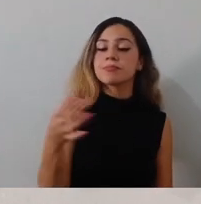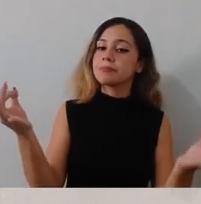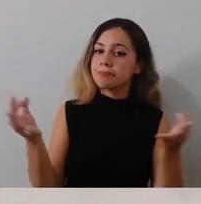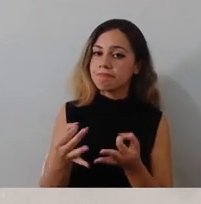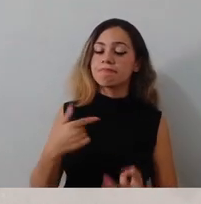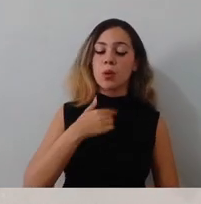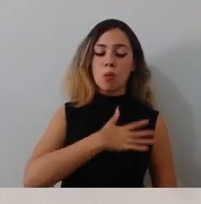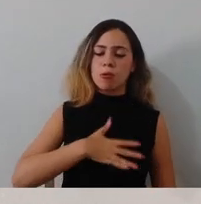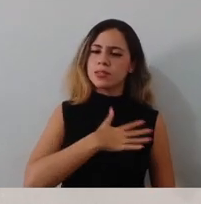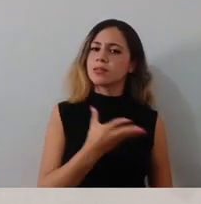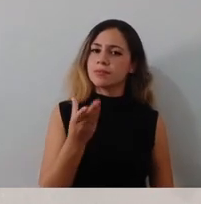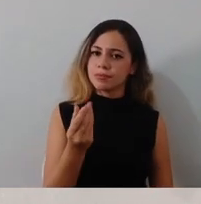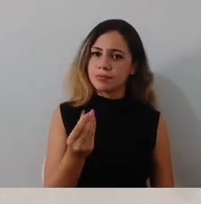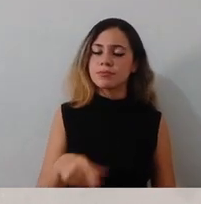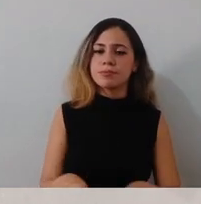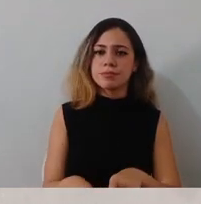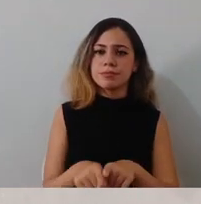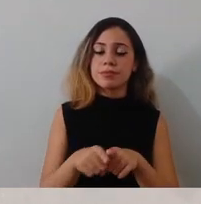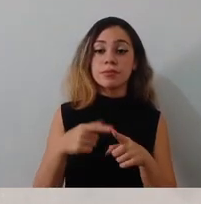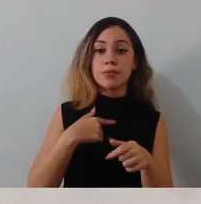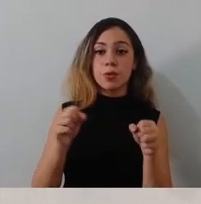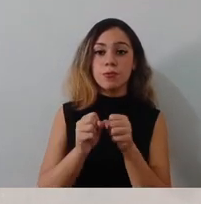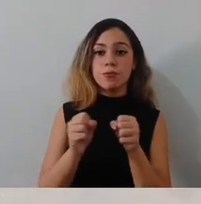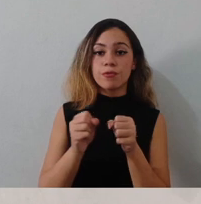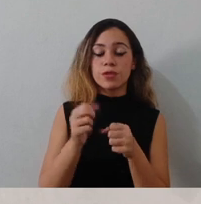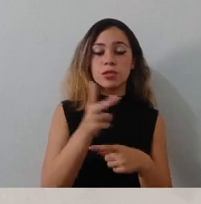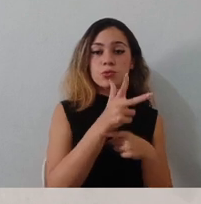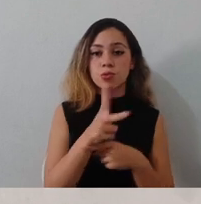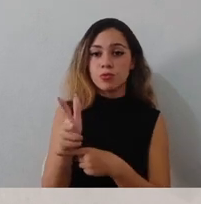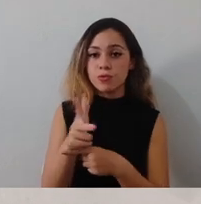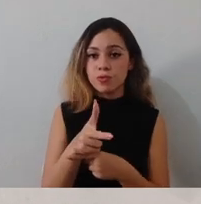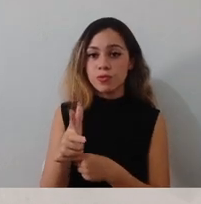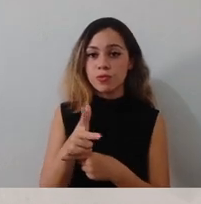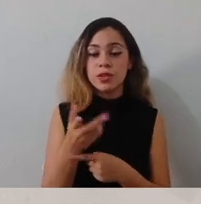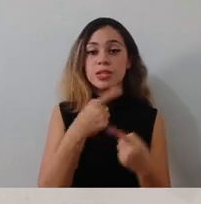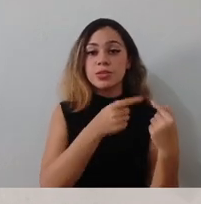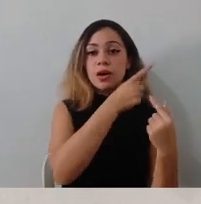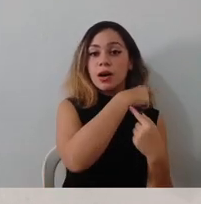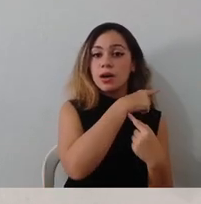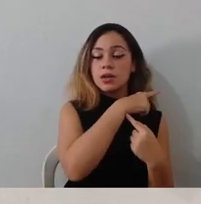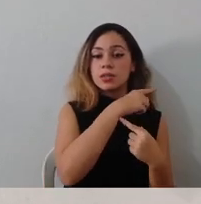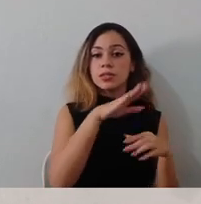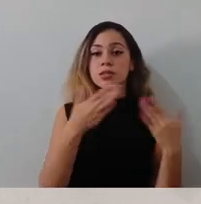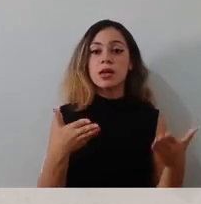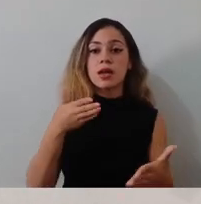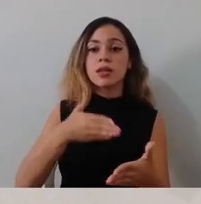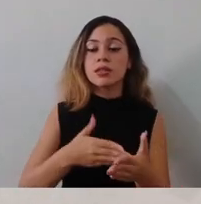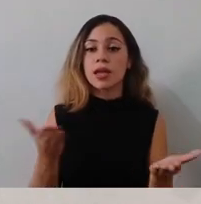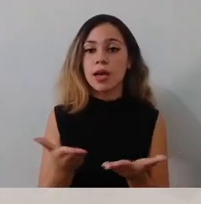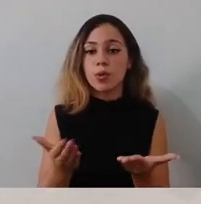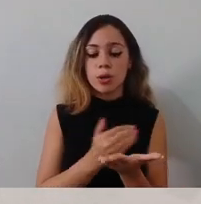maravilhoso. Maravilhoso. Eu gostei muito. Eu, inclusive, fiz vídeos, assim, antes